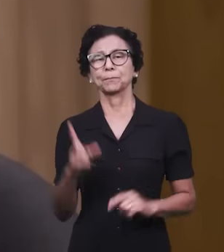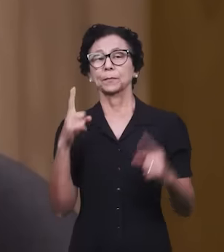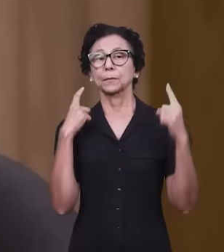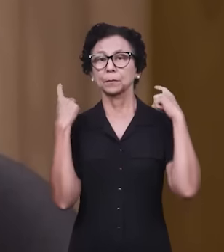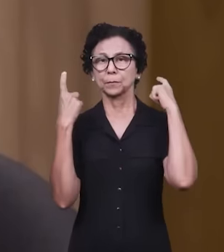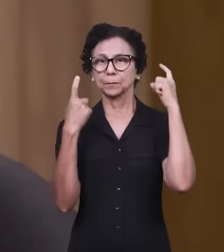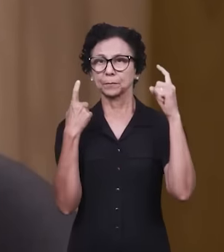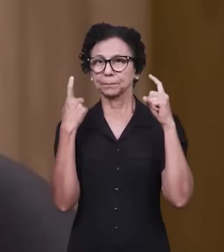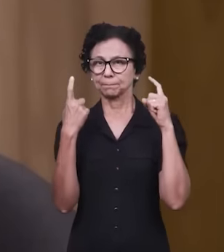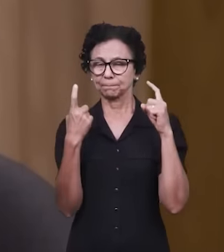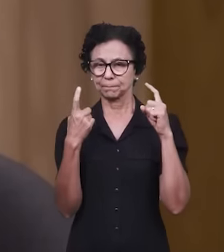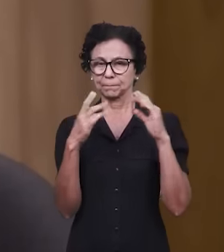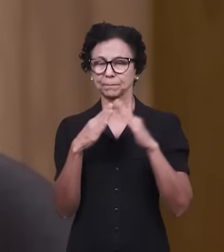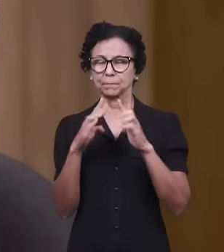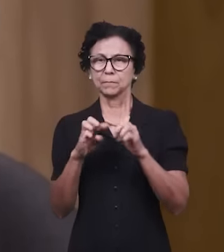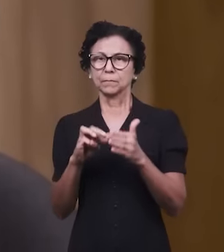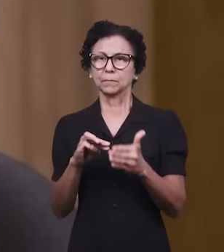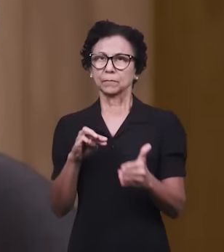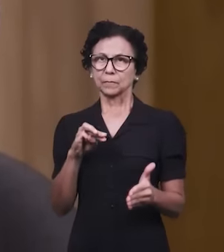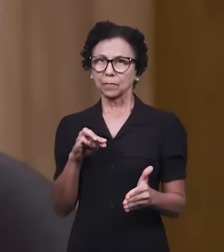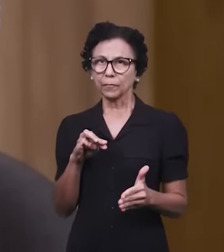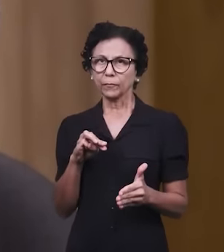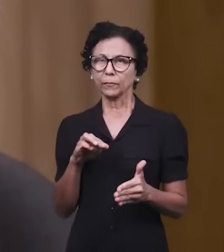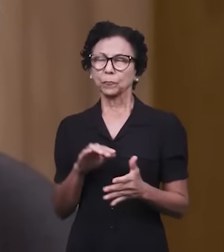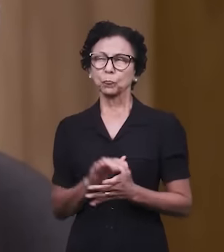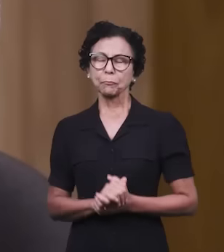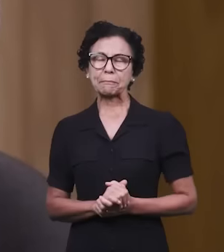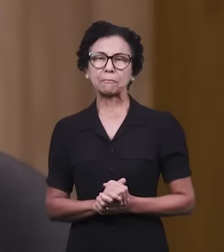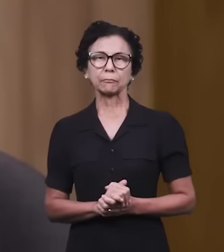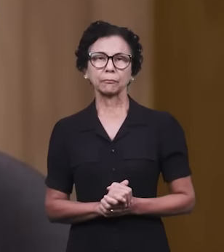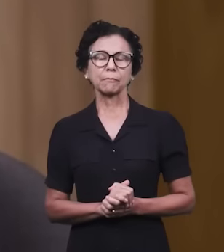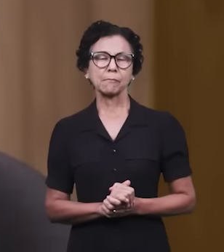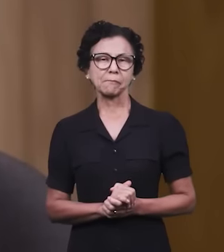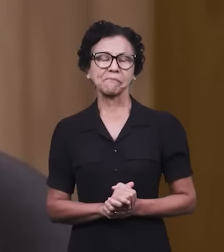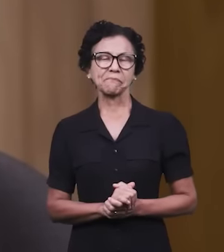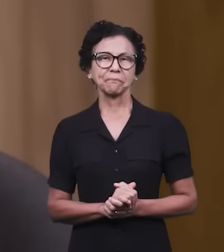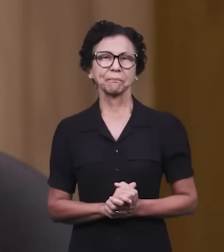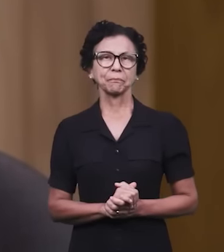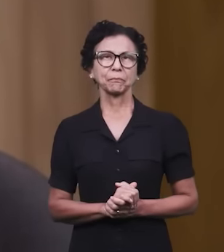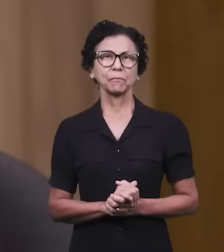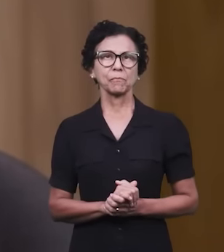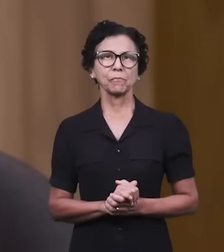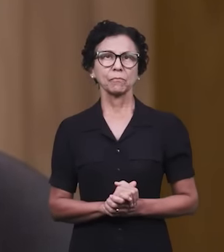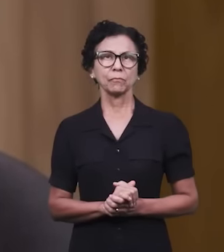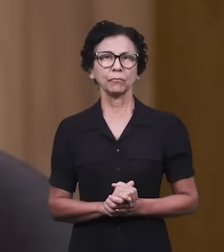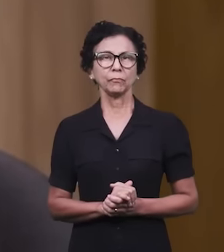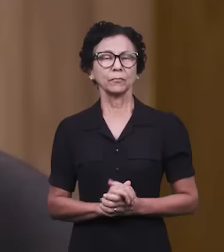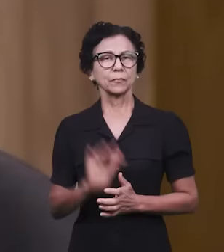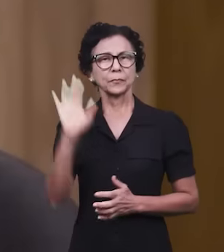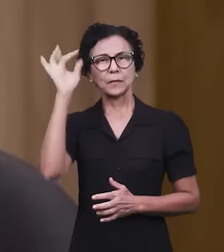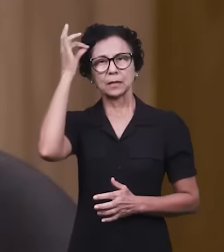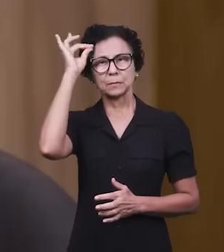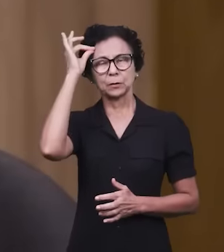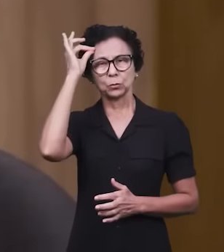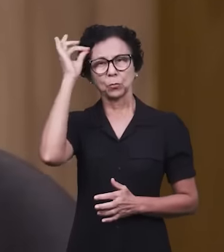preocupação, isso pode ser visto de maneira muito clara, toda a nossa preocupação é com o espiritual. Tanto